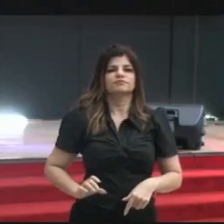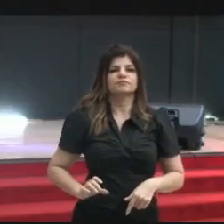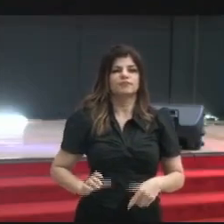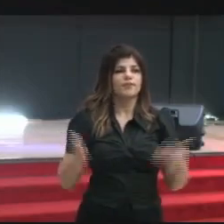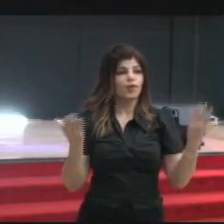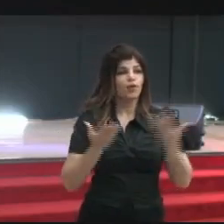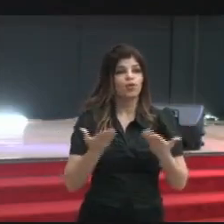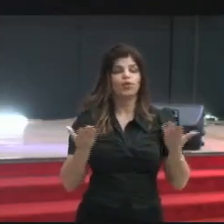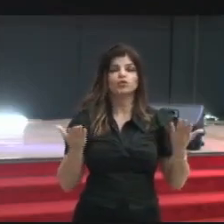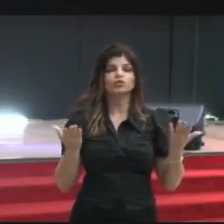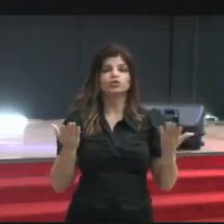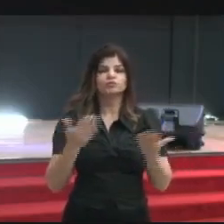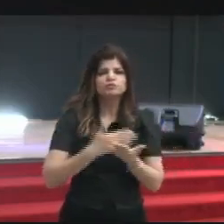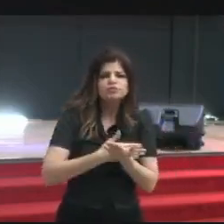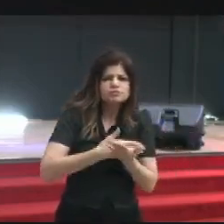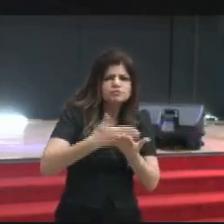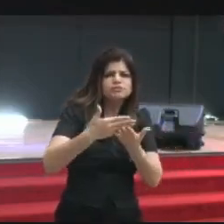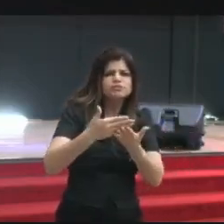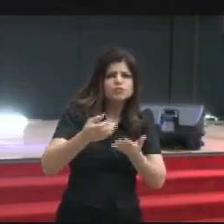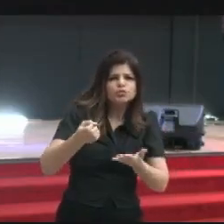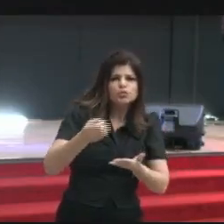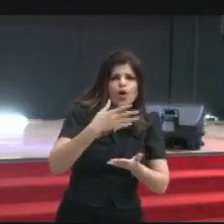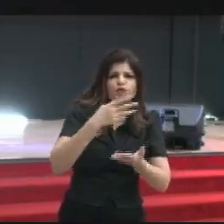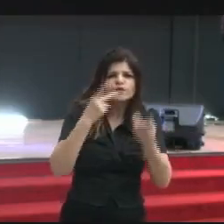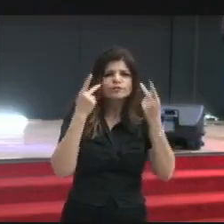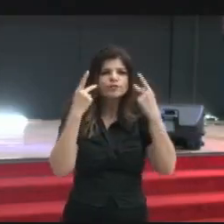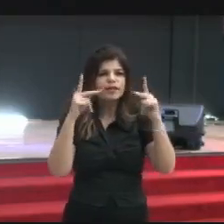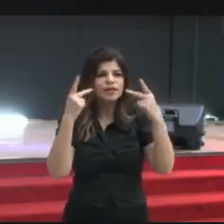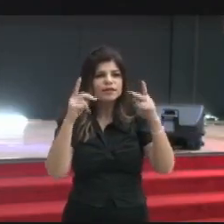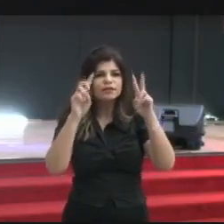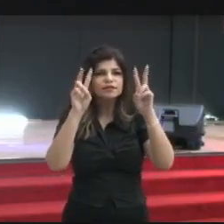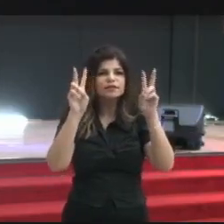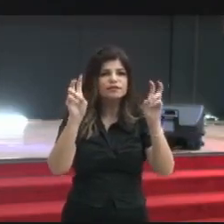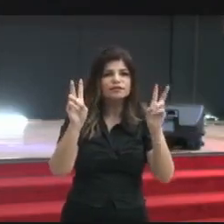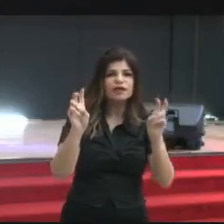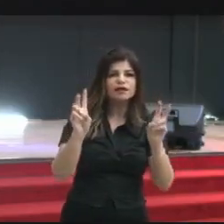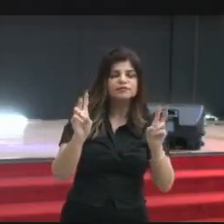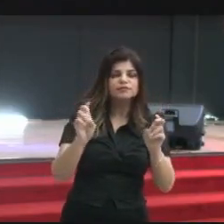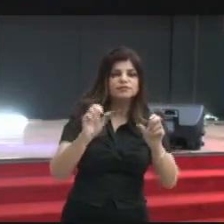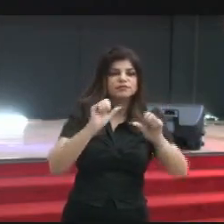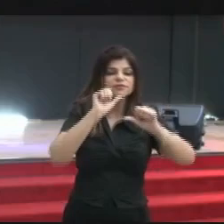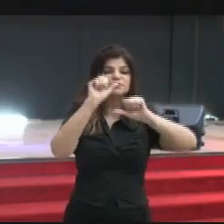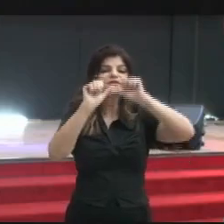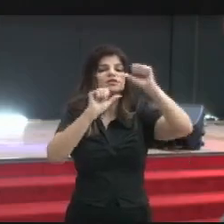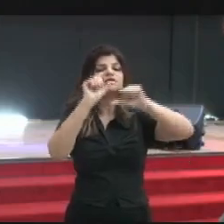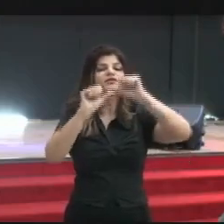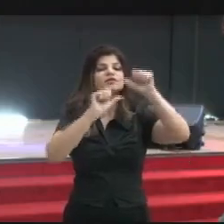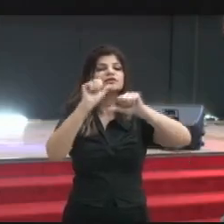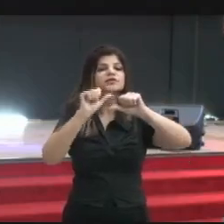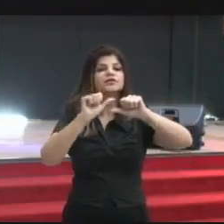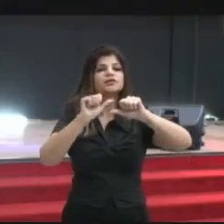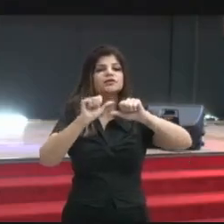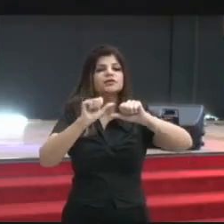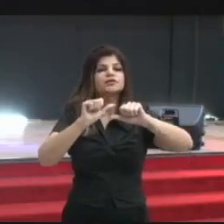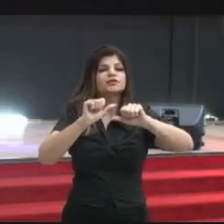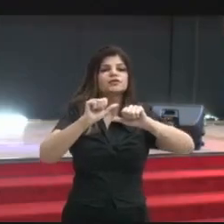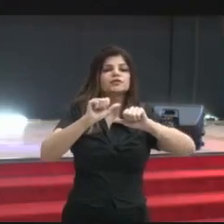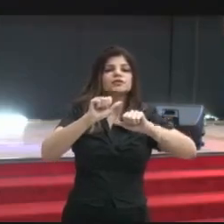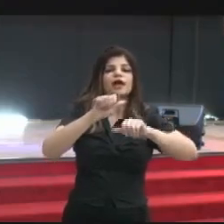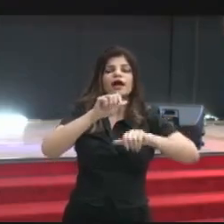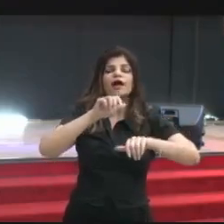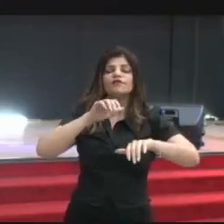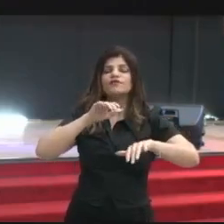Hoje à noite nós começamos uma nova série de mensagens sobre transformados, o avivamento que